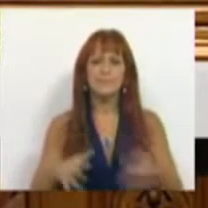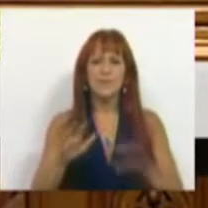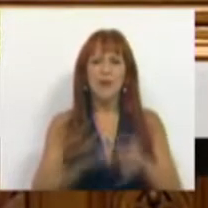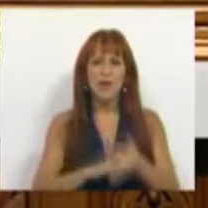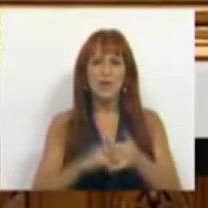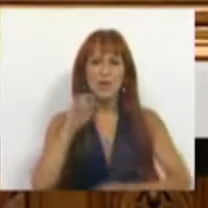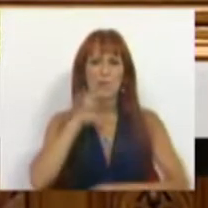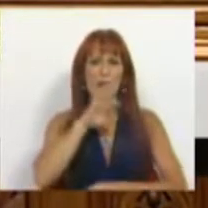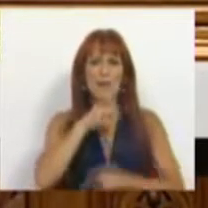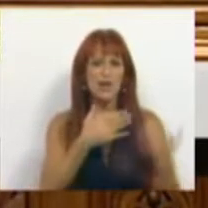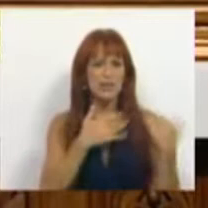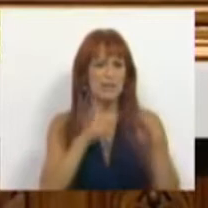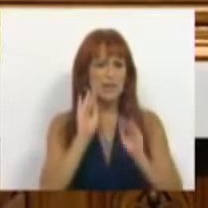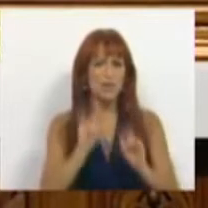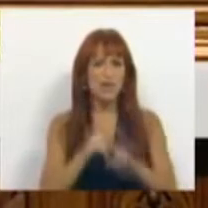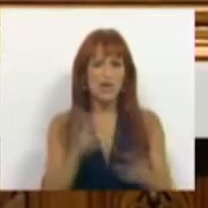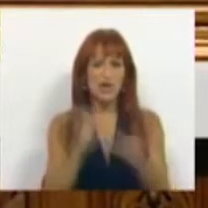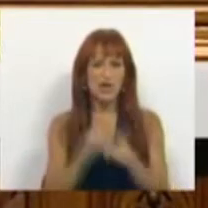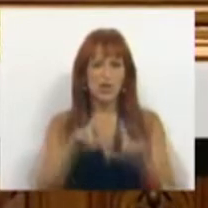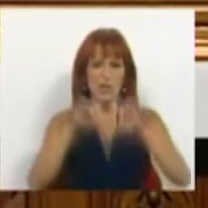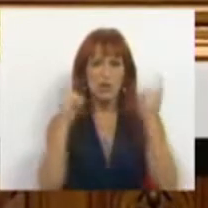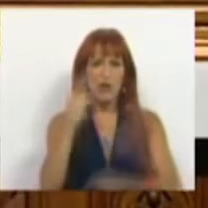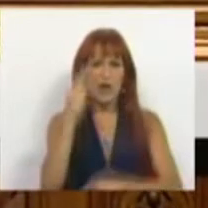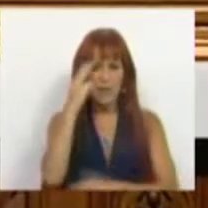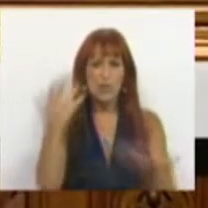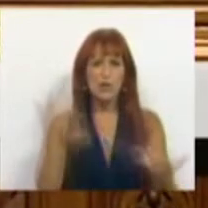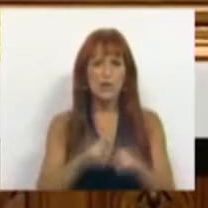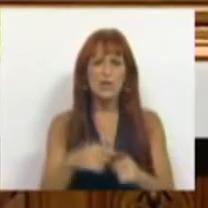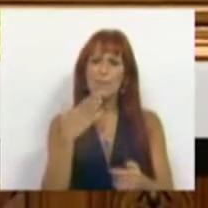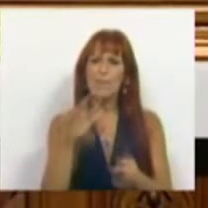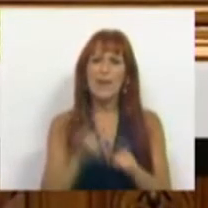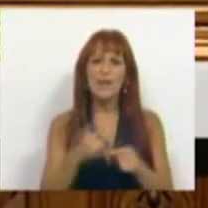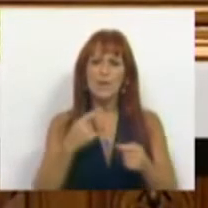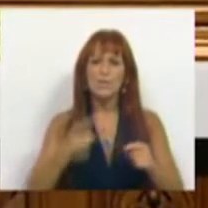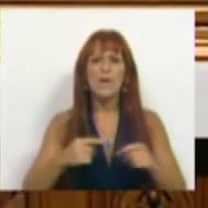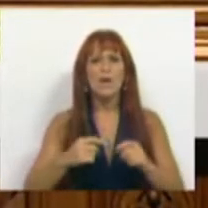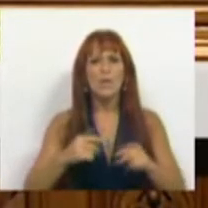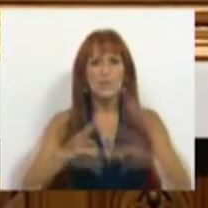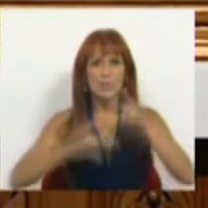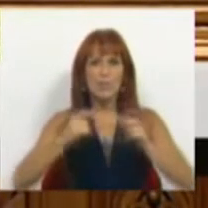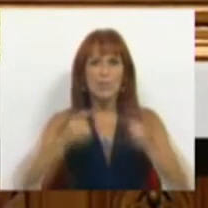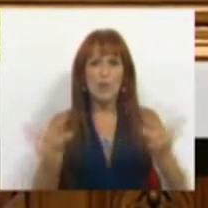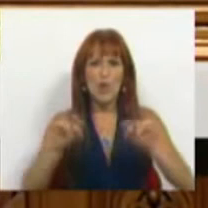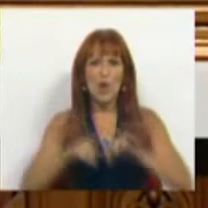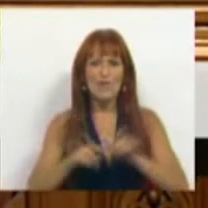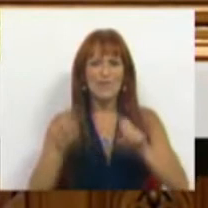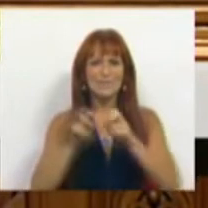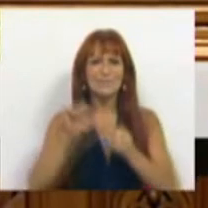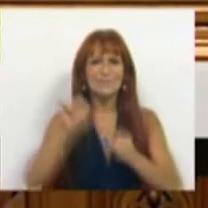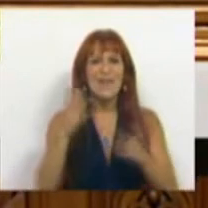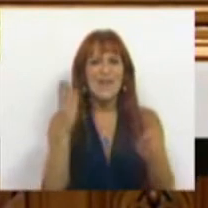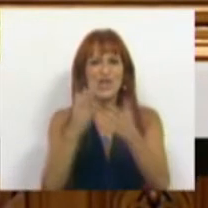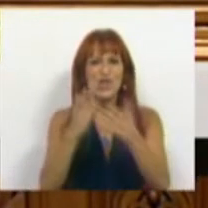Associação de Pais e de Encarregados de Educação da Escola Secundária de Camões, que solicitam a reabilitação e a requalificação do Liceu